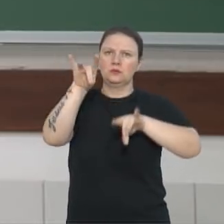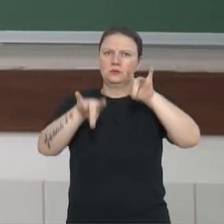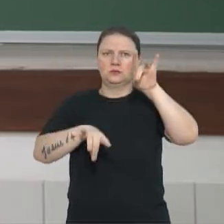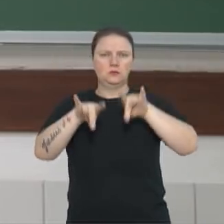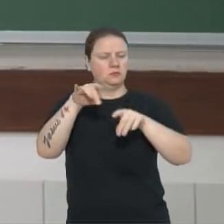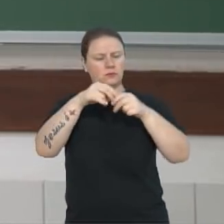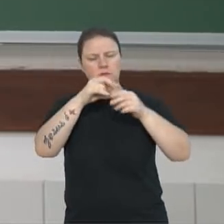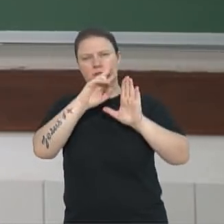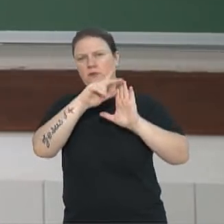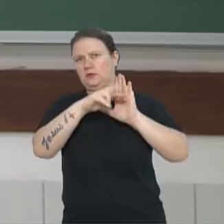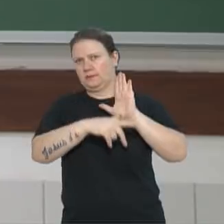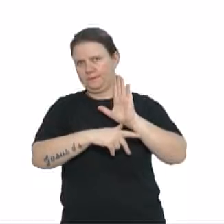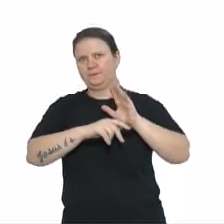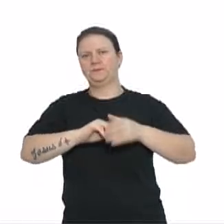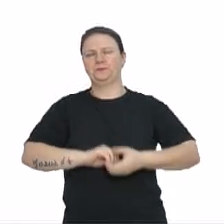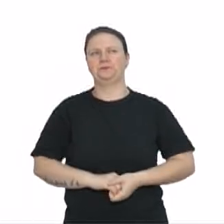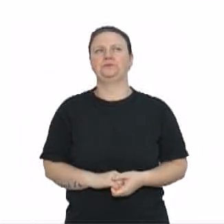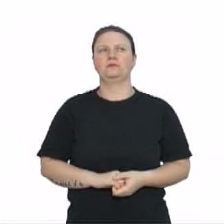ok?